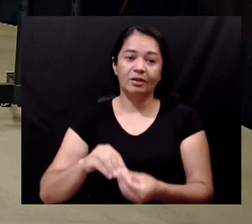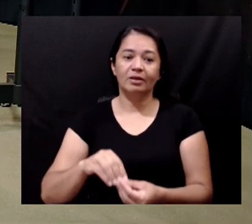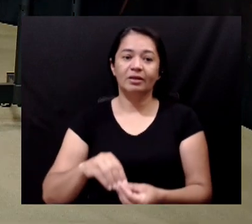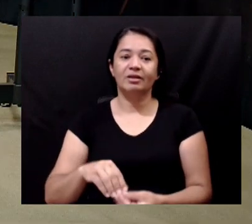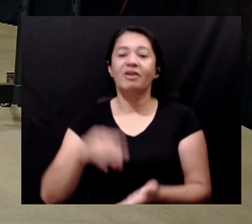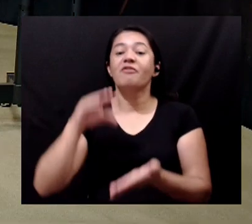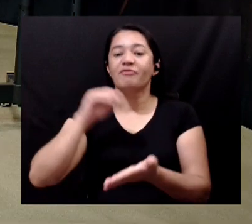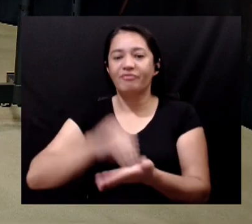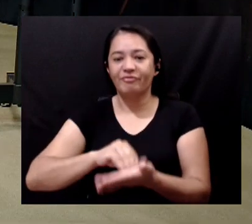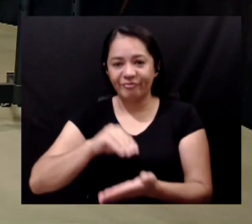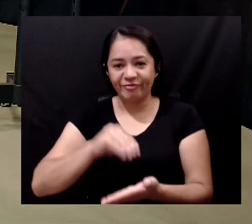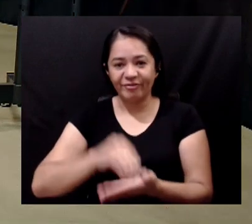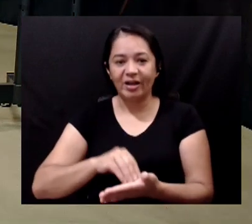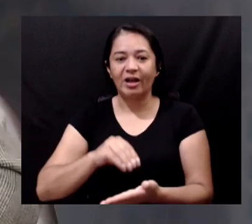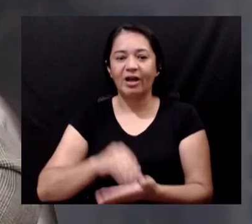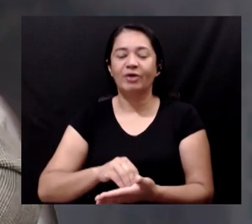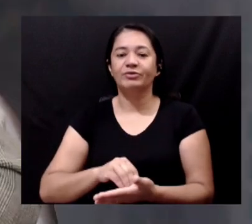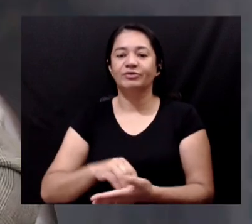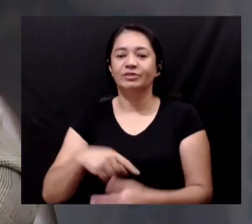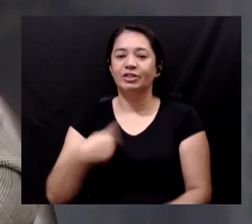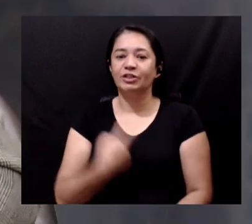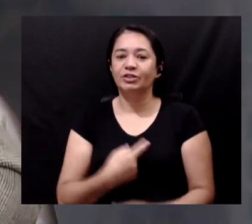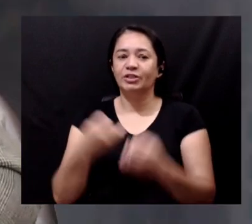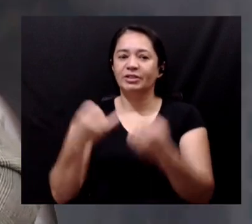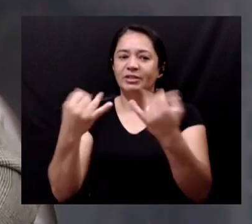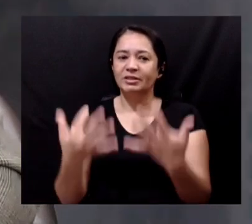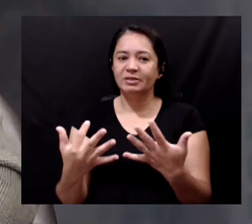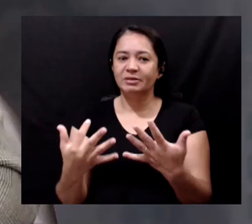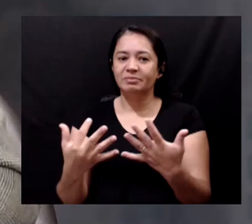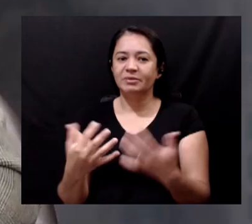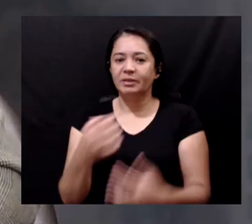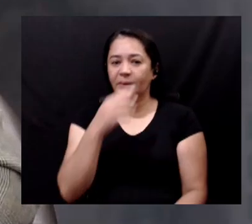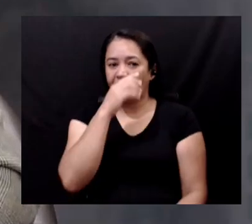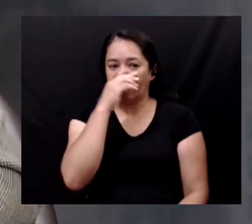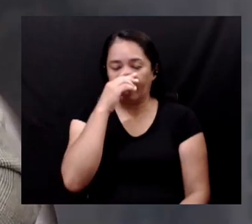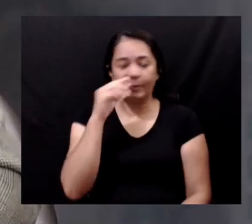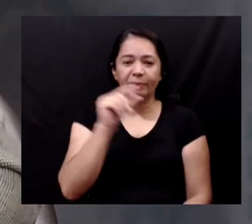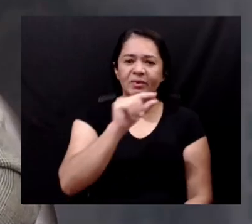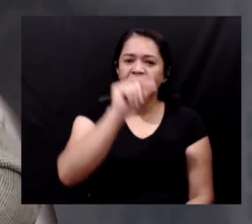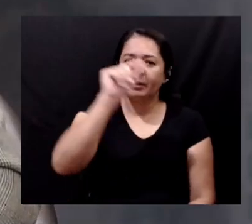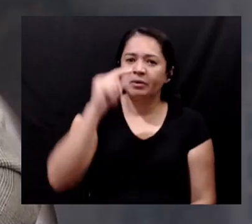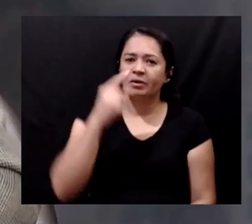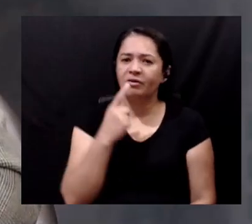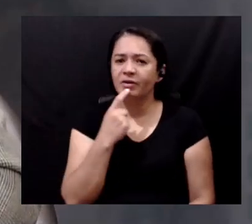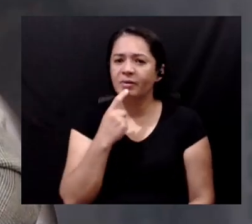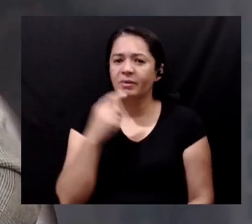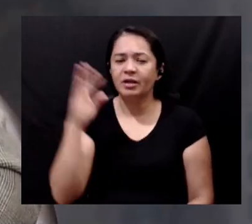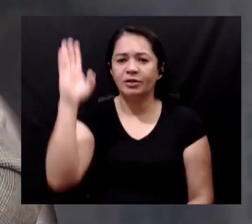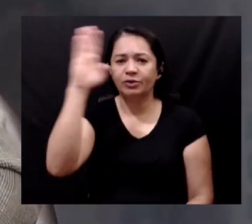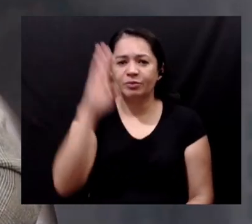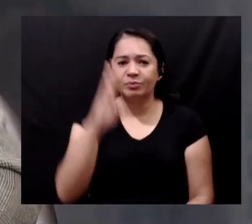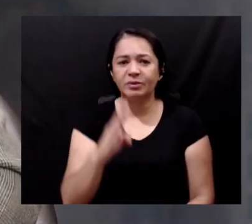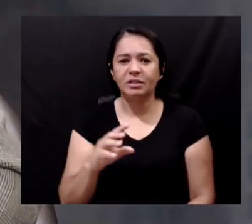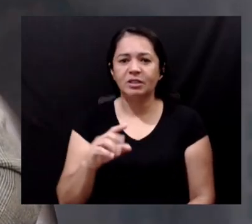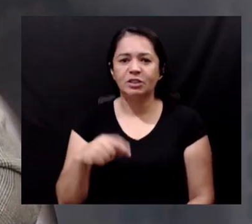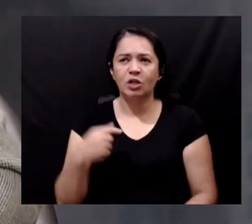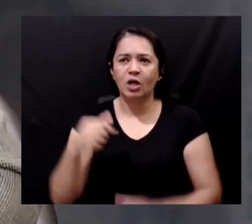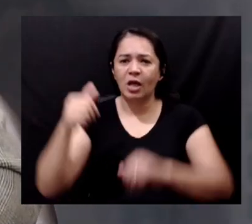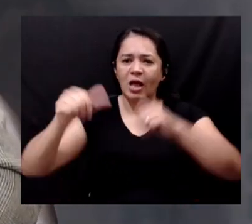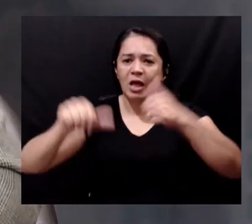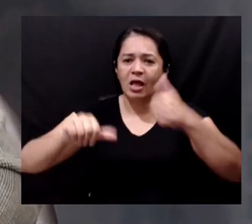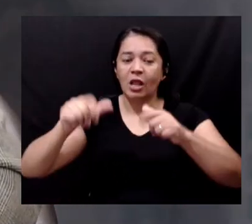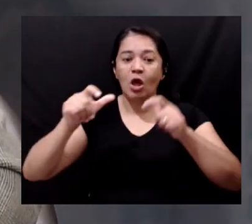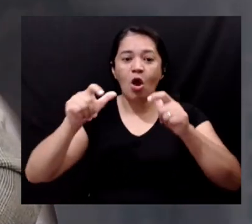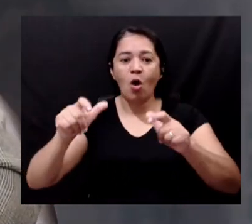Falta. Quando a gente fala você estava falando dos pontos no Brasil e Uhum, tal, se a gente for analisar, aonde possivelmente